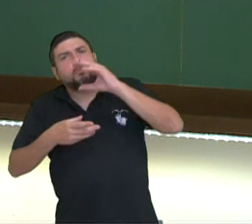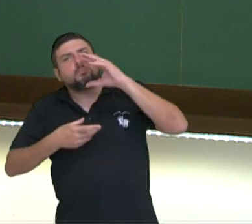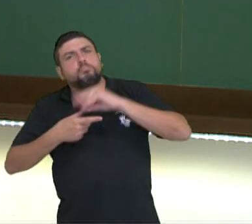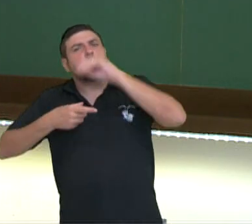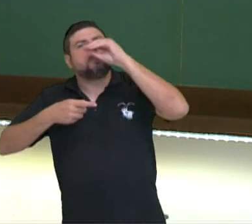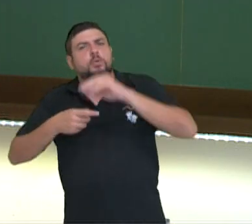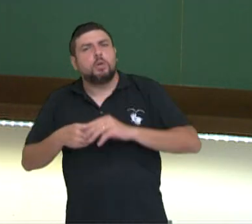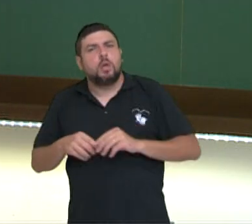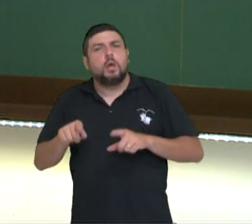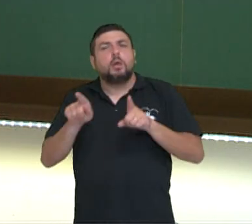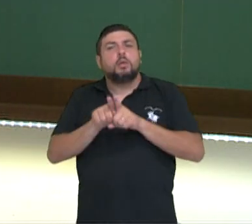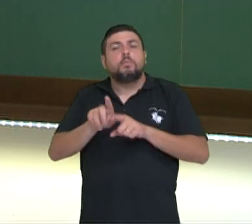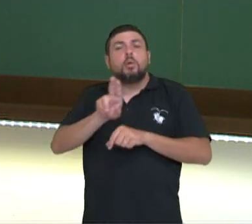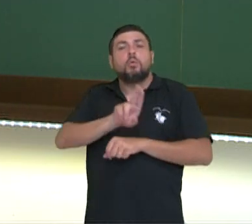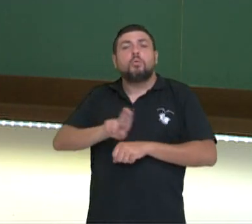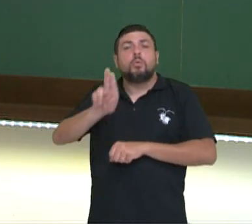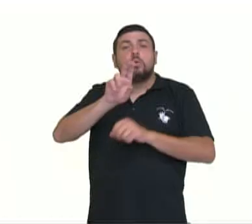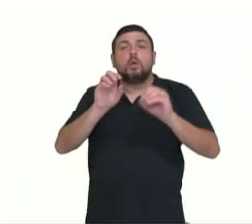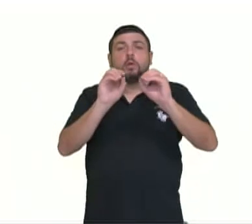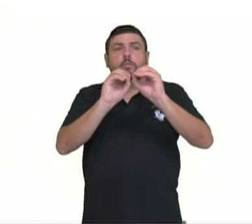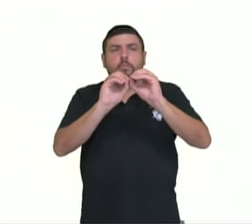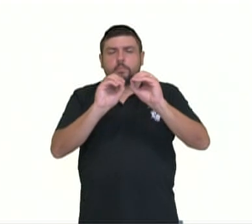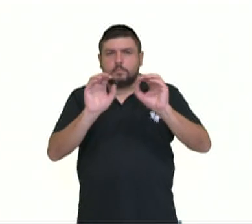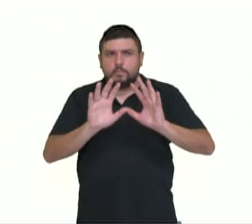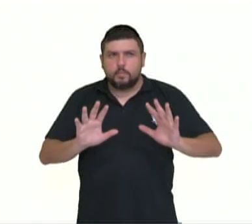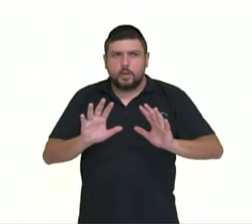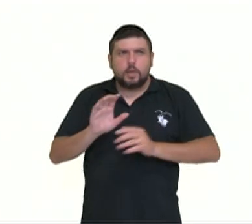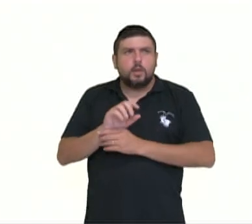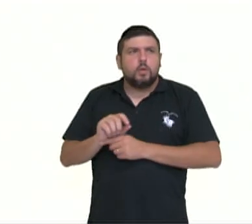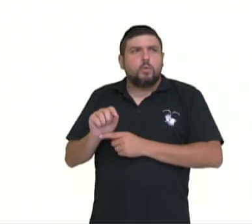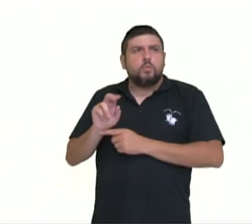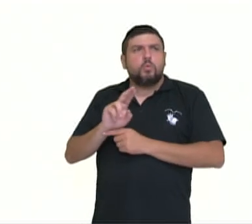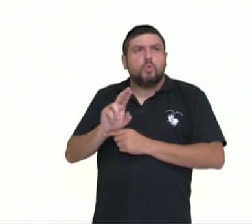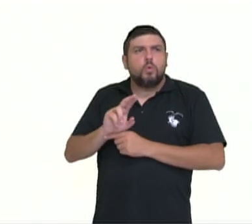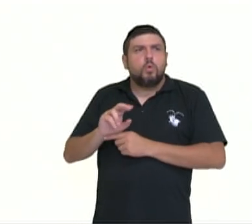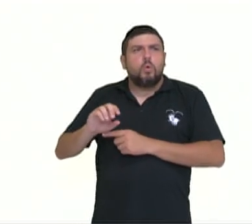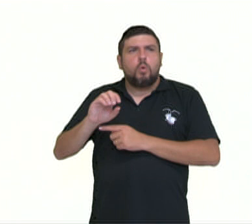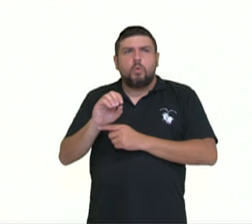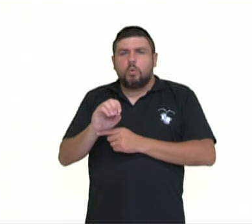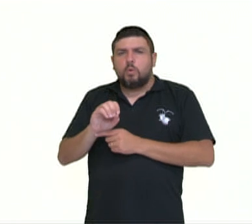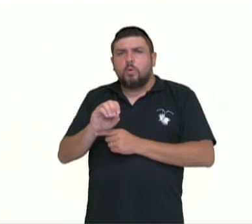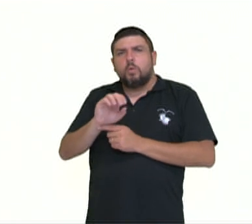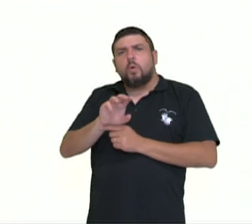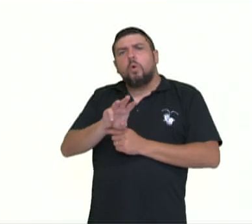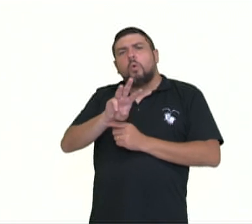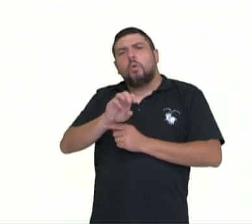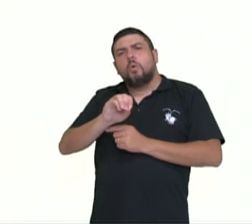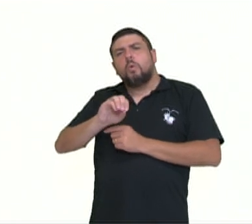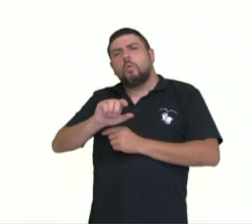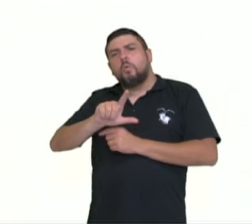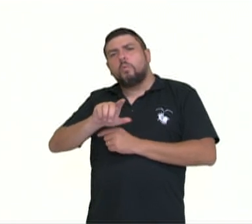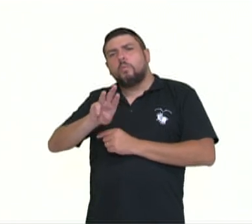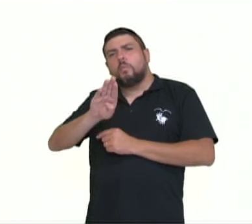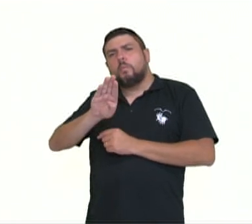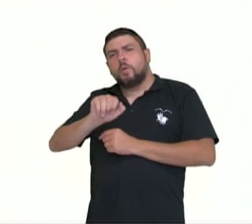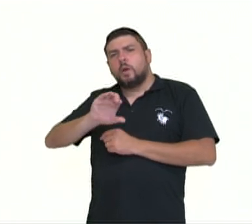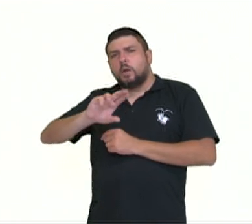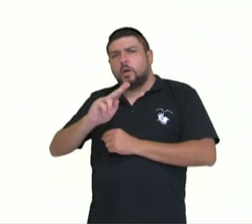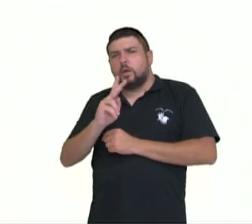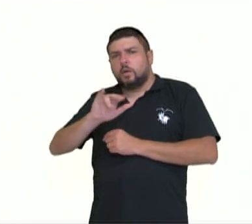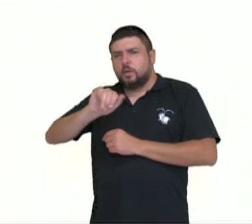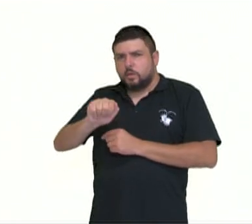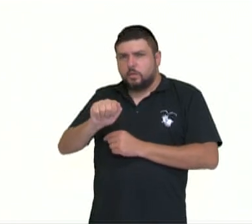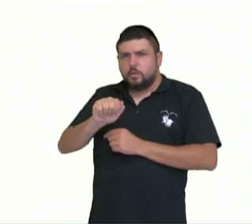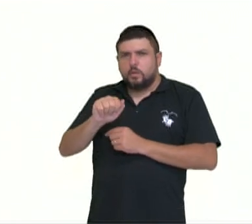uma bactéria chamada Wolbachia. O que ela vai fazer? O que essa bactéria vai realizar dentro do ciclo de